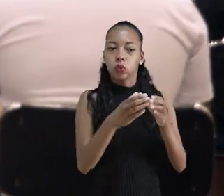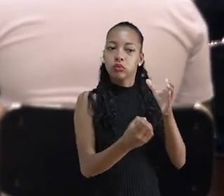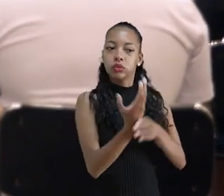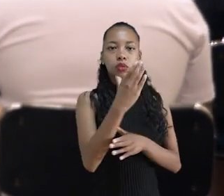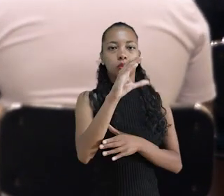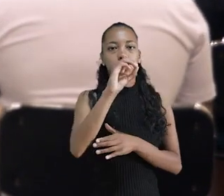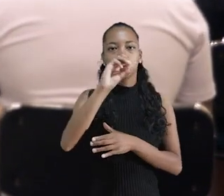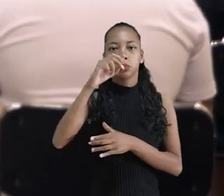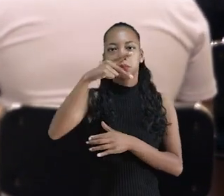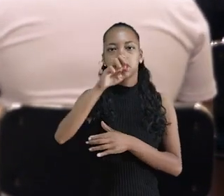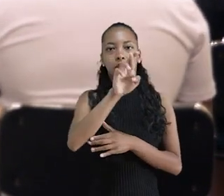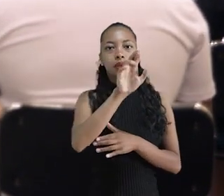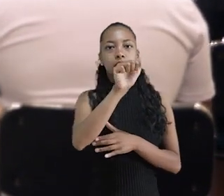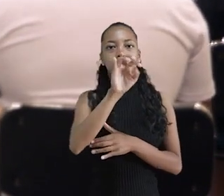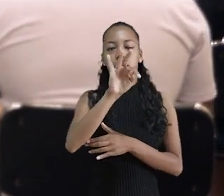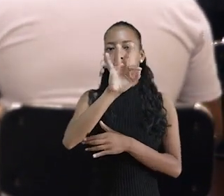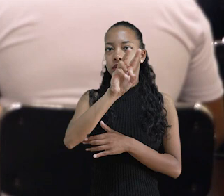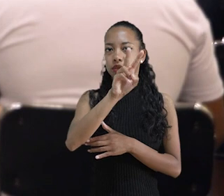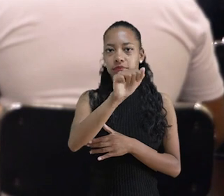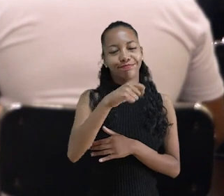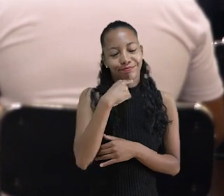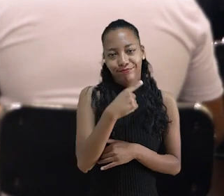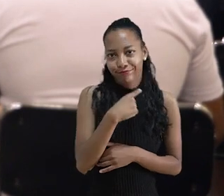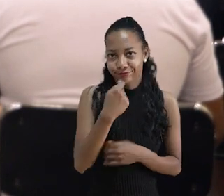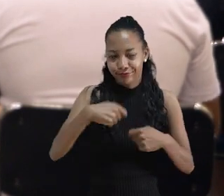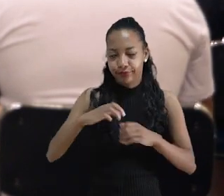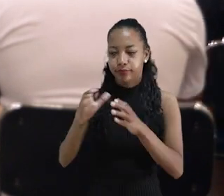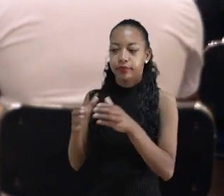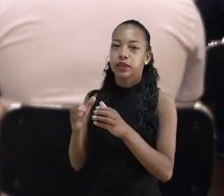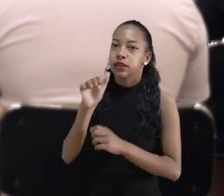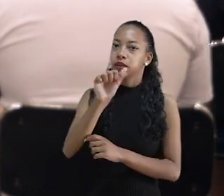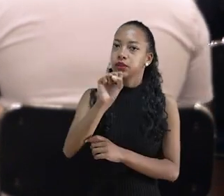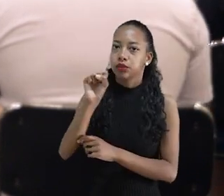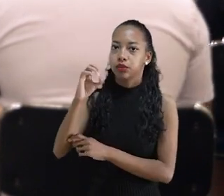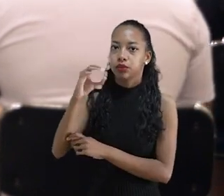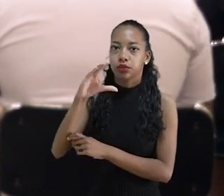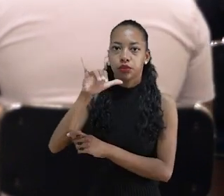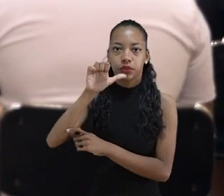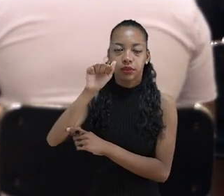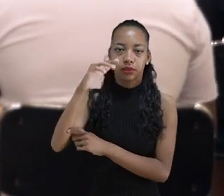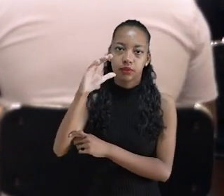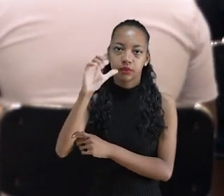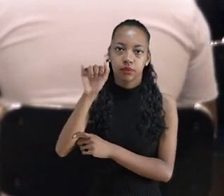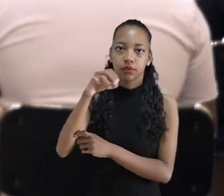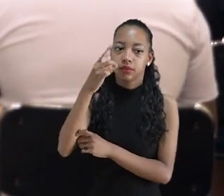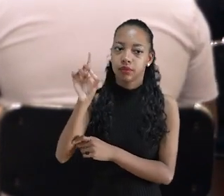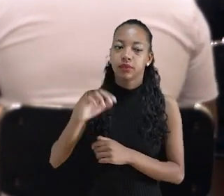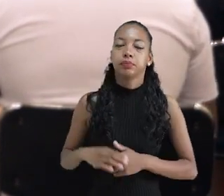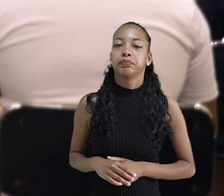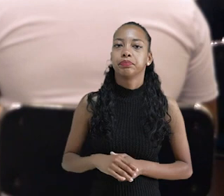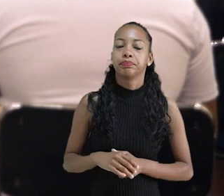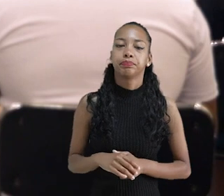não era legal aí passaram-se alguns anos a gente continuou na luta por política pública via conselhos via movimento social muitos de nós